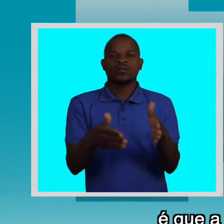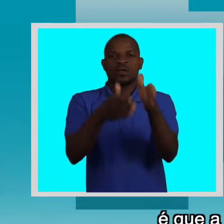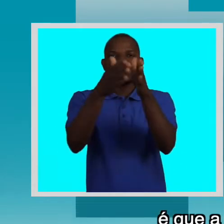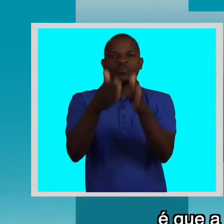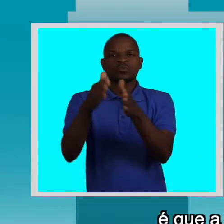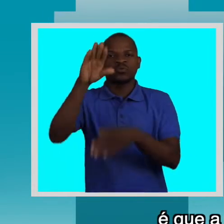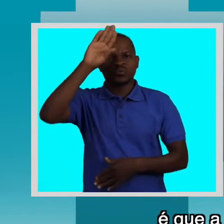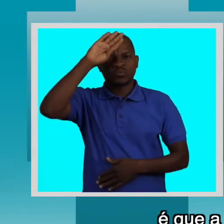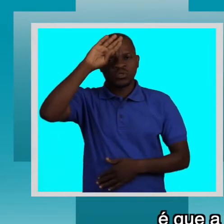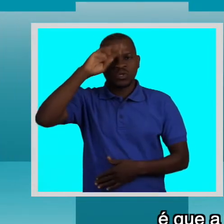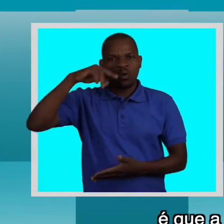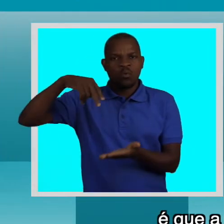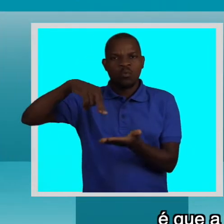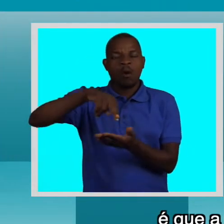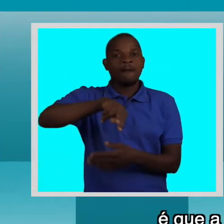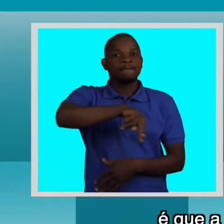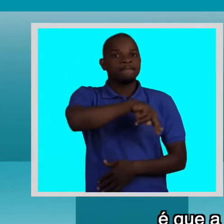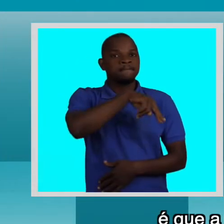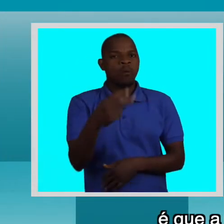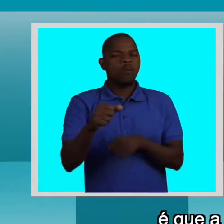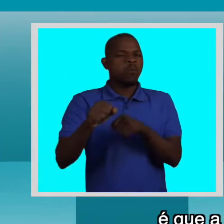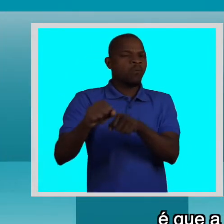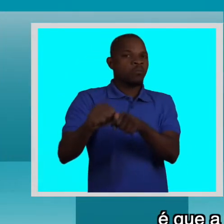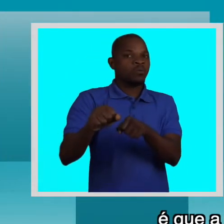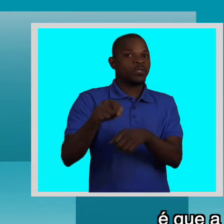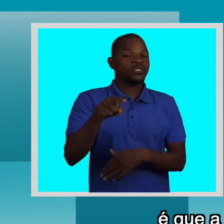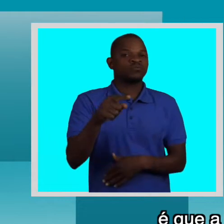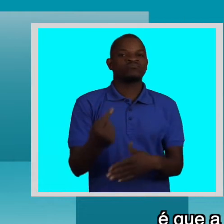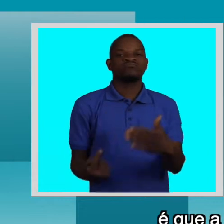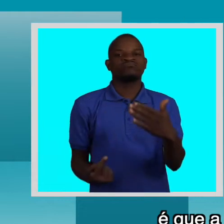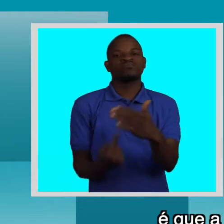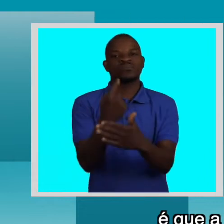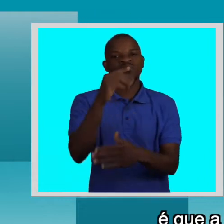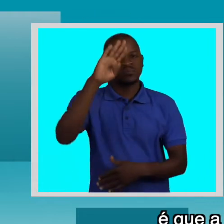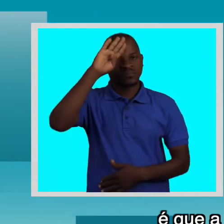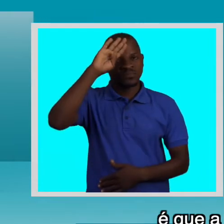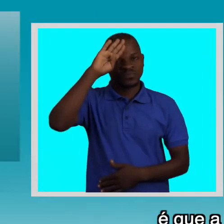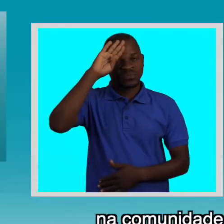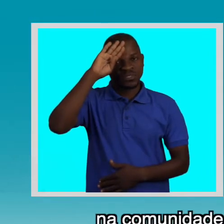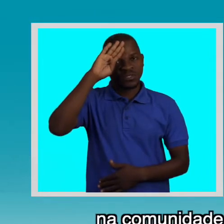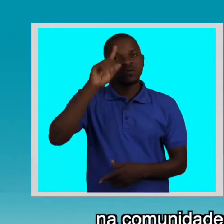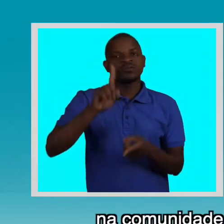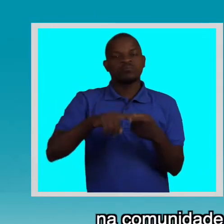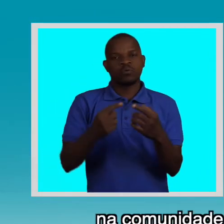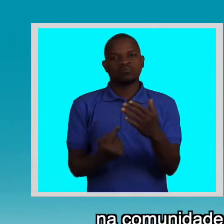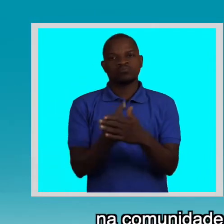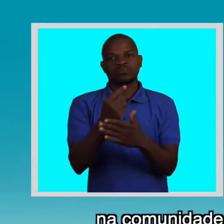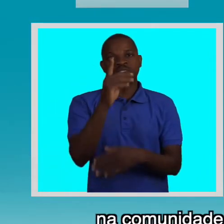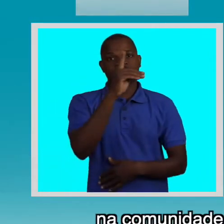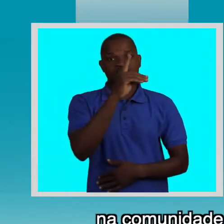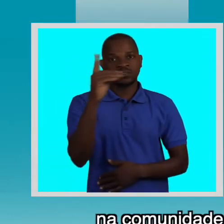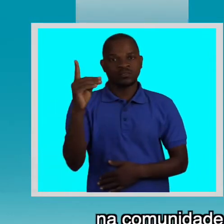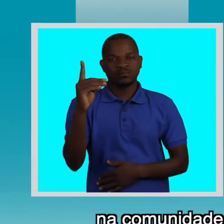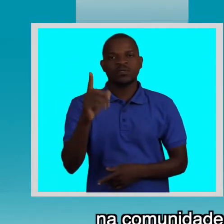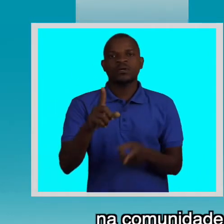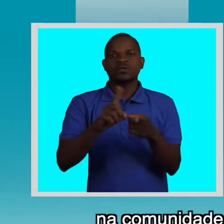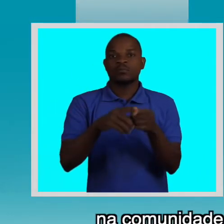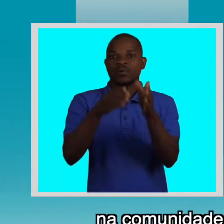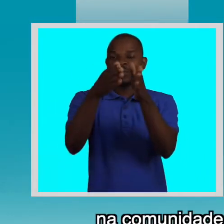pessoa com epilepsia, a epilepsia causa deficiência. A pessoa com epilepsia